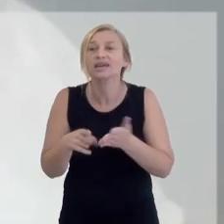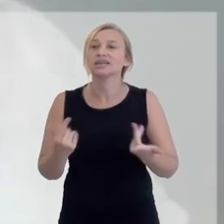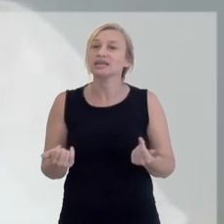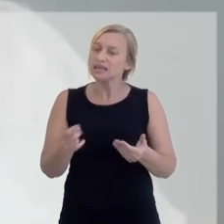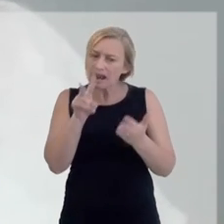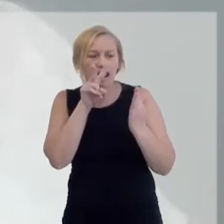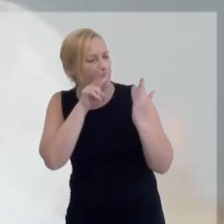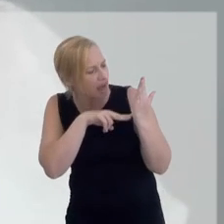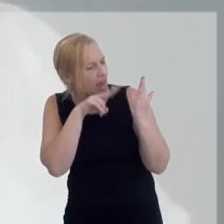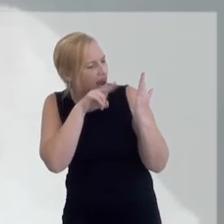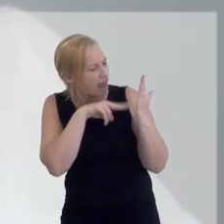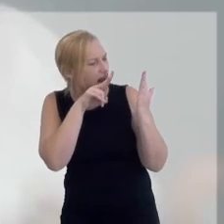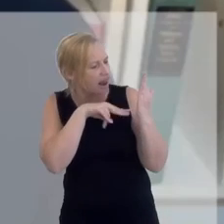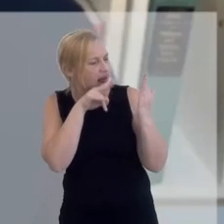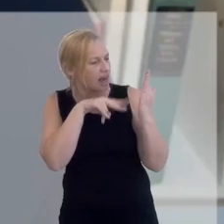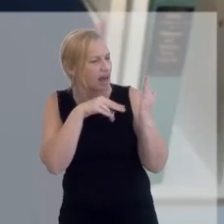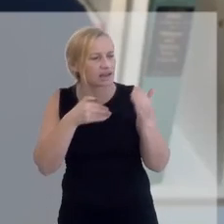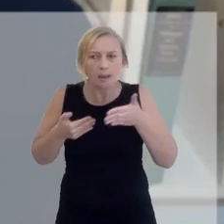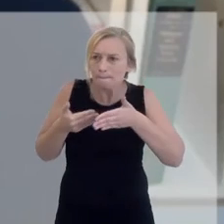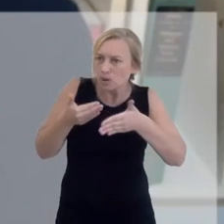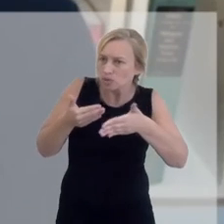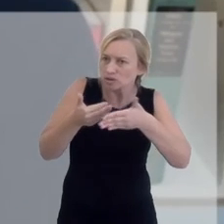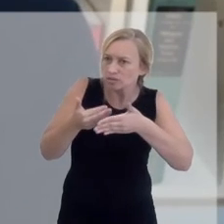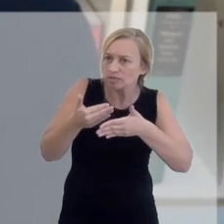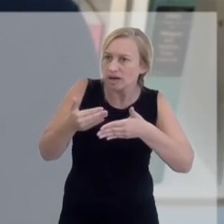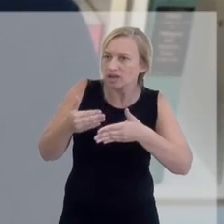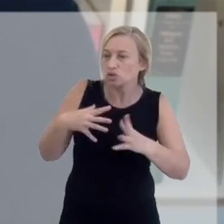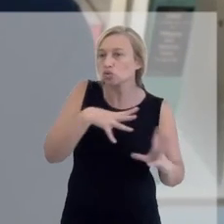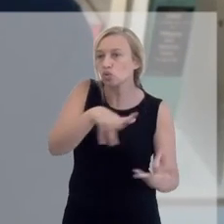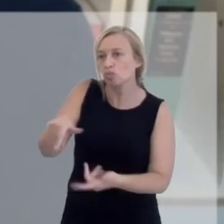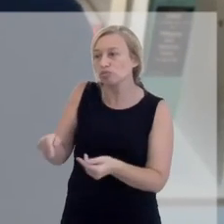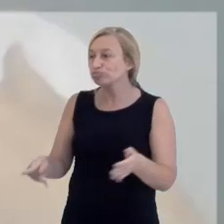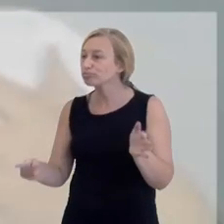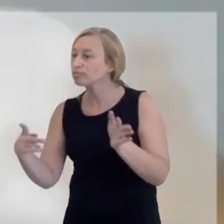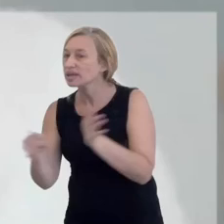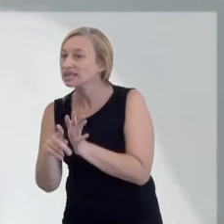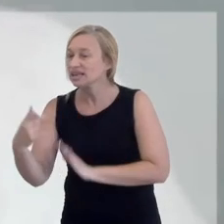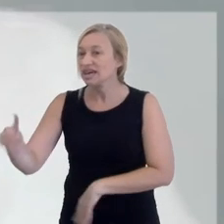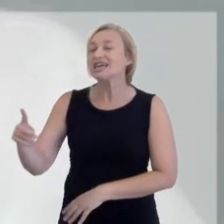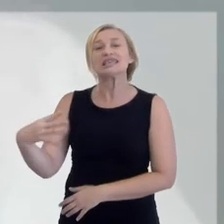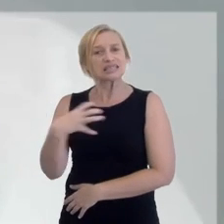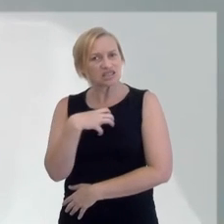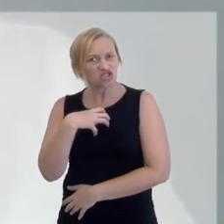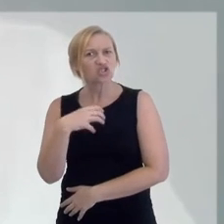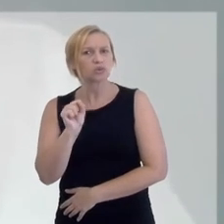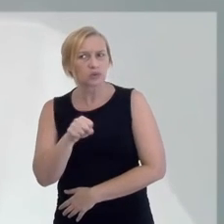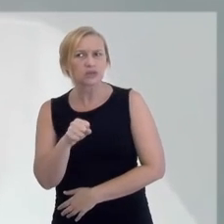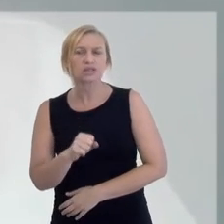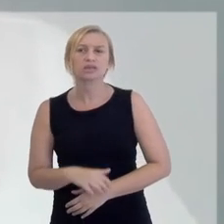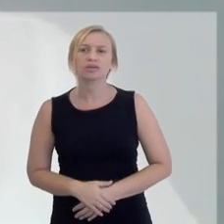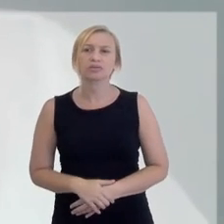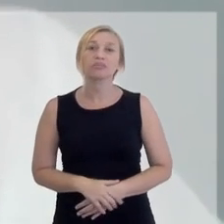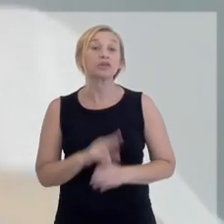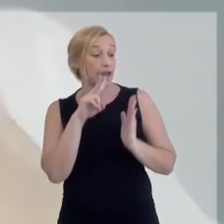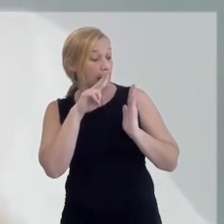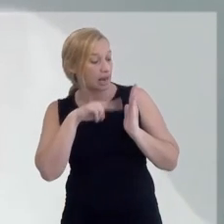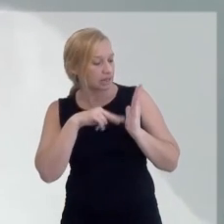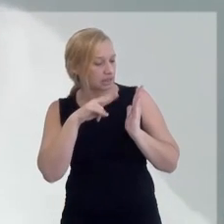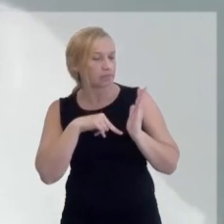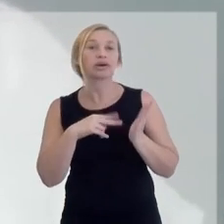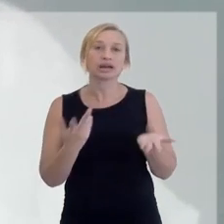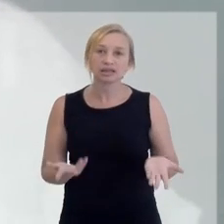E eles leem, falam sobre... Tem que se aproximar do universo deles. Tem que fazer sentido.